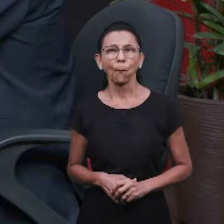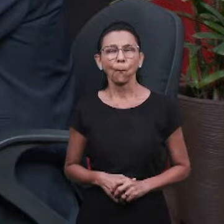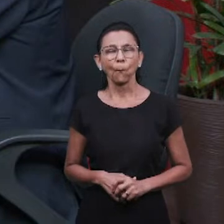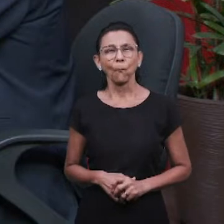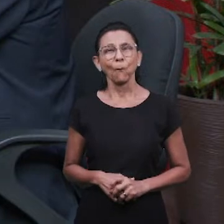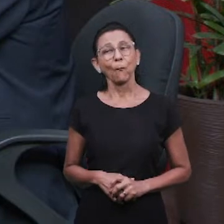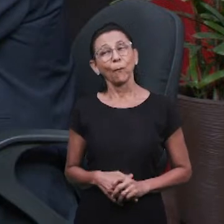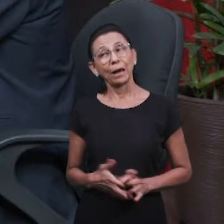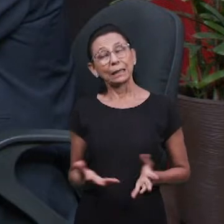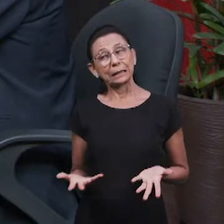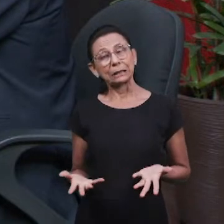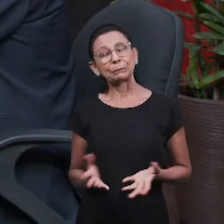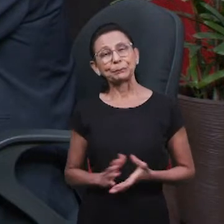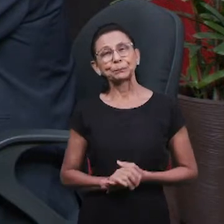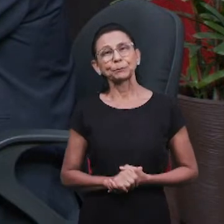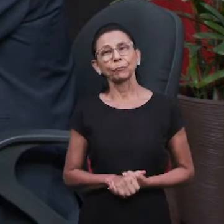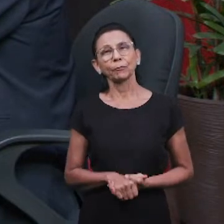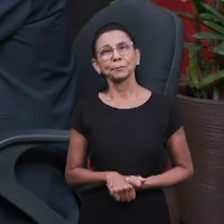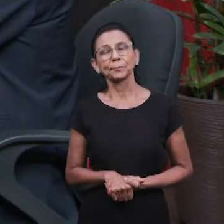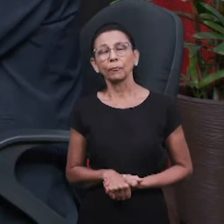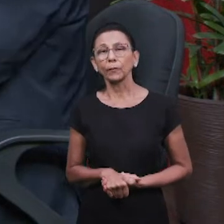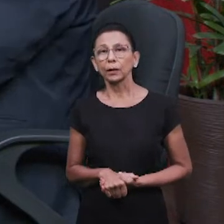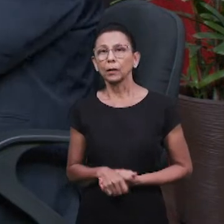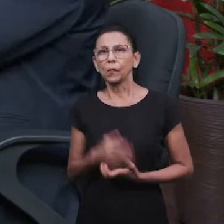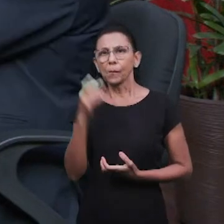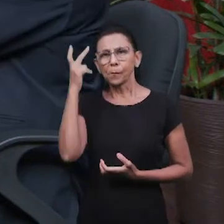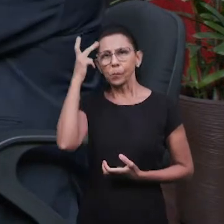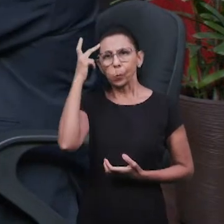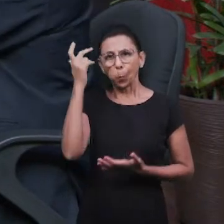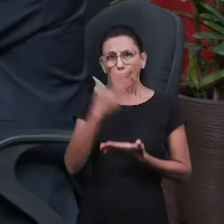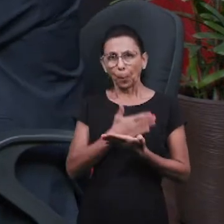Não, Geralmente na na infância.